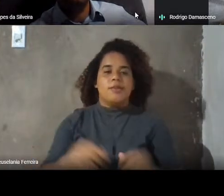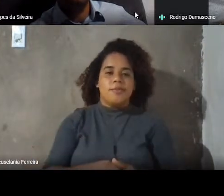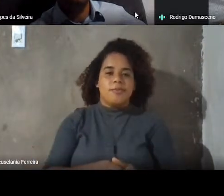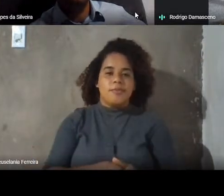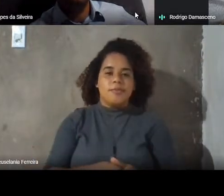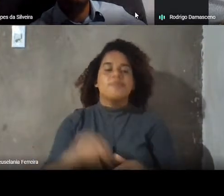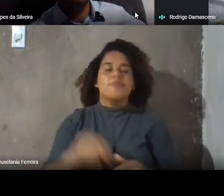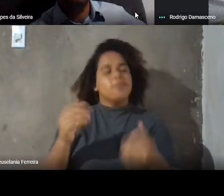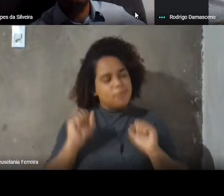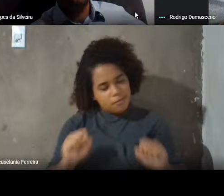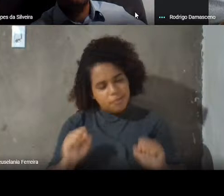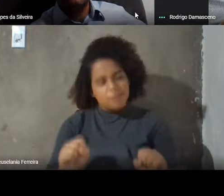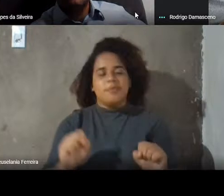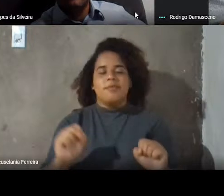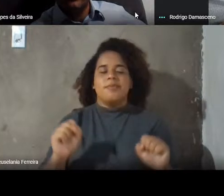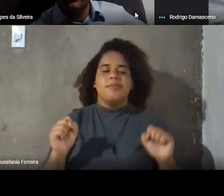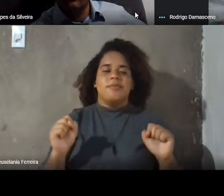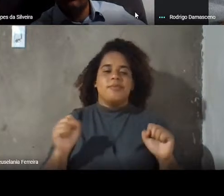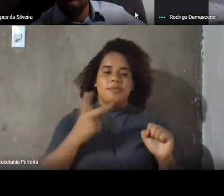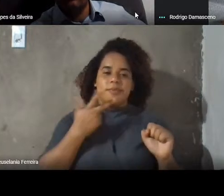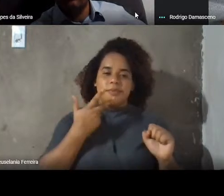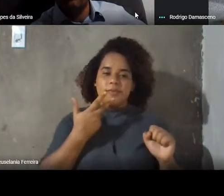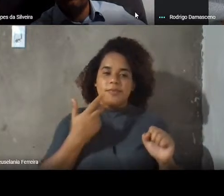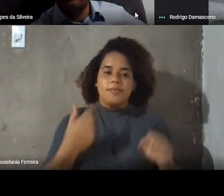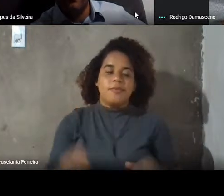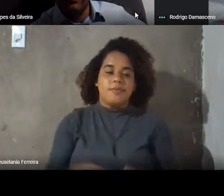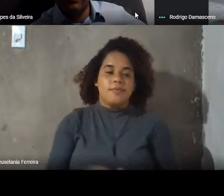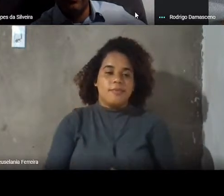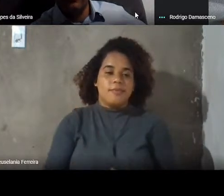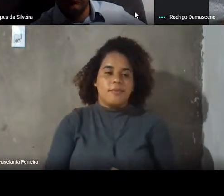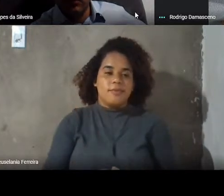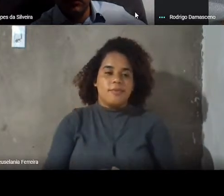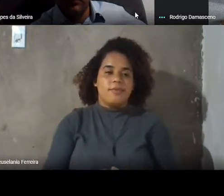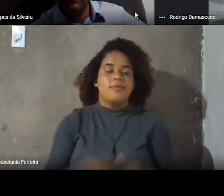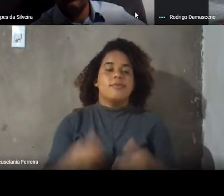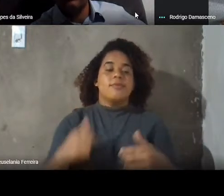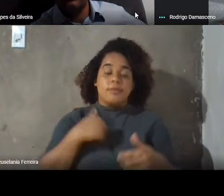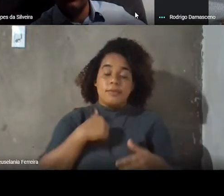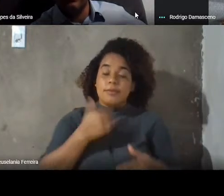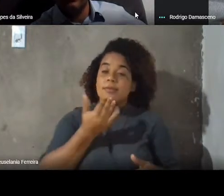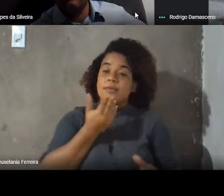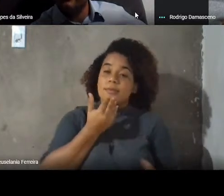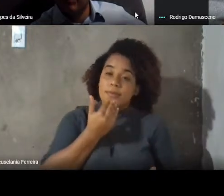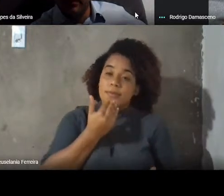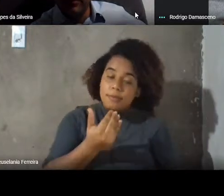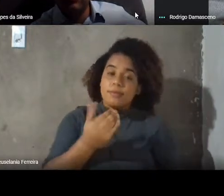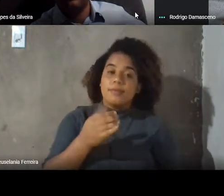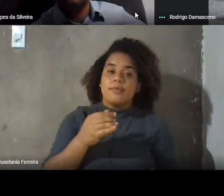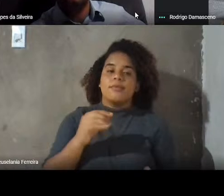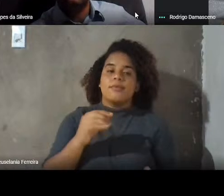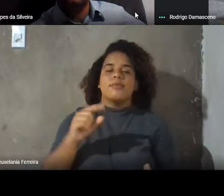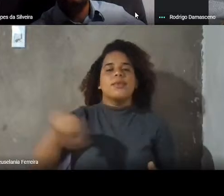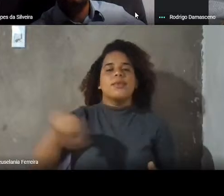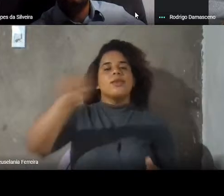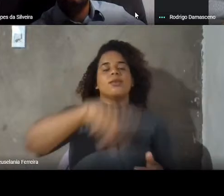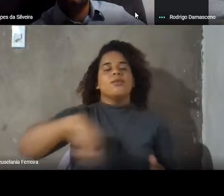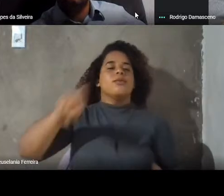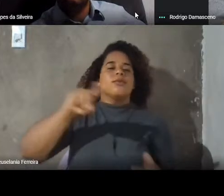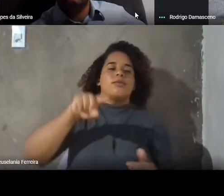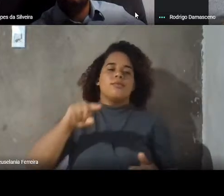Pois não, fica à vontade. Eu peço para que todos, mentalmente,